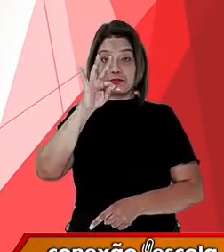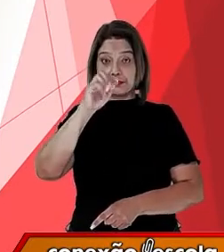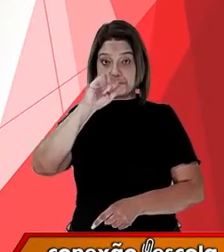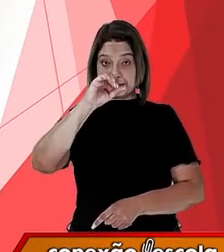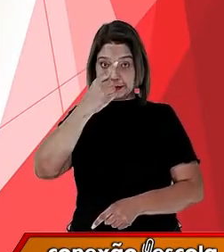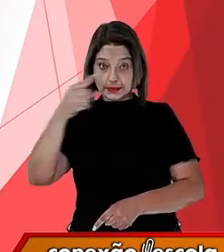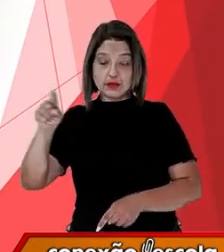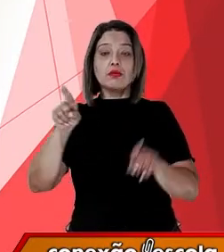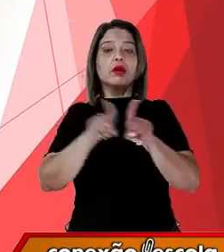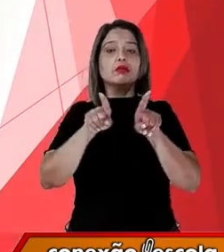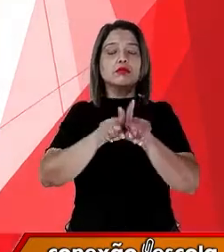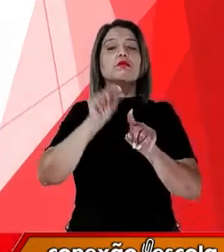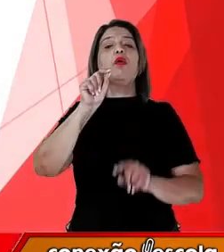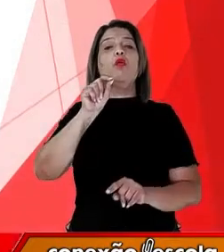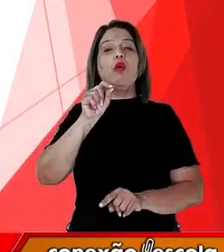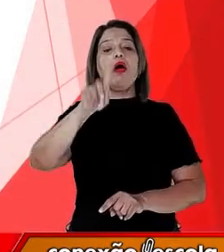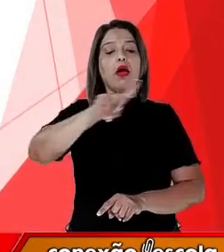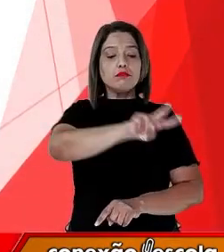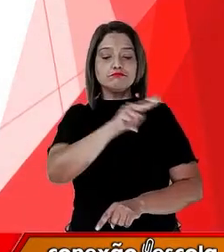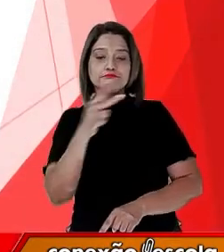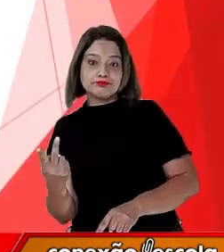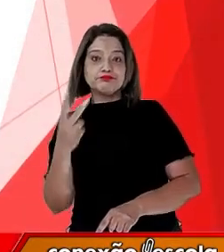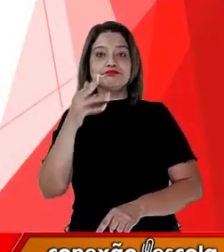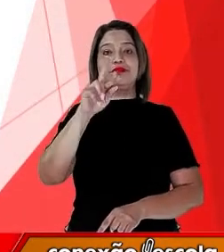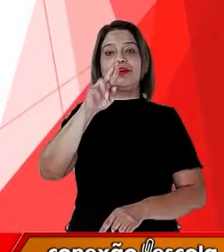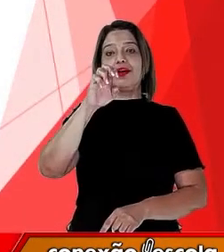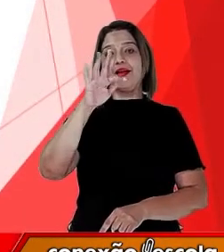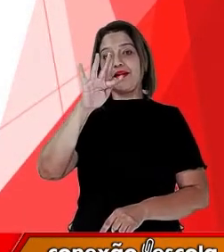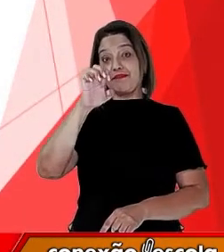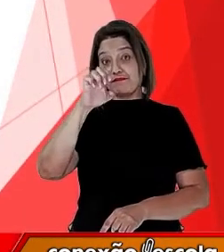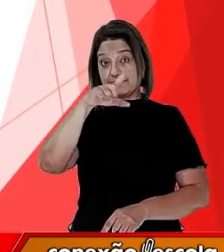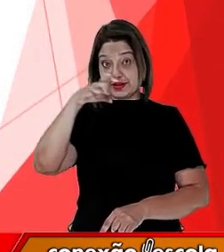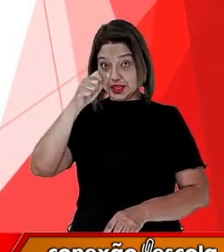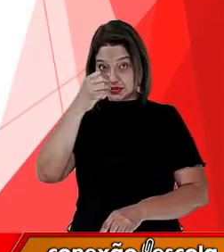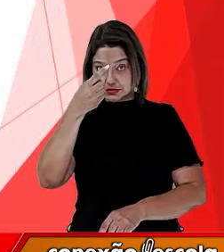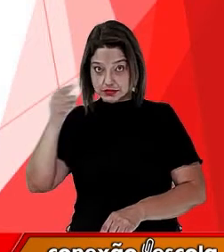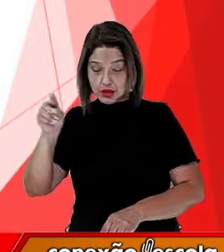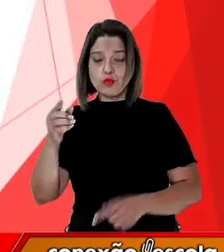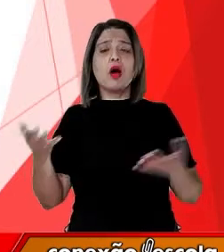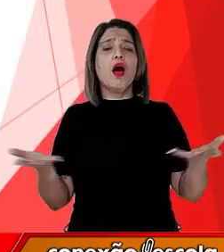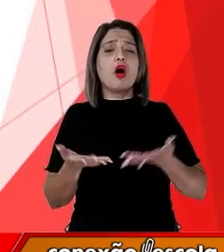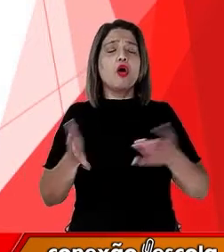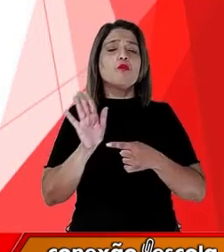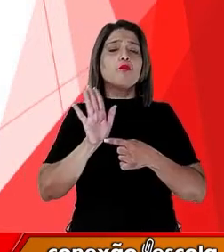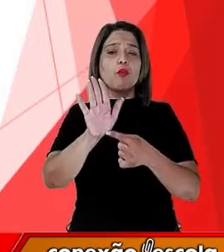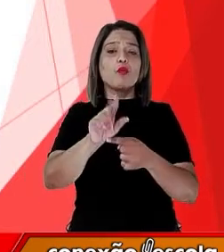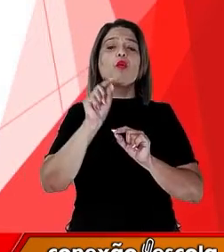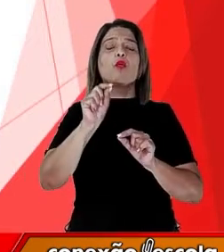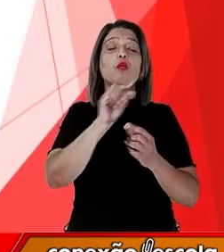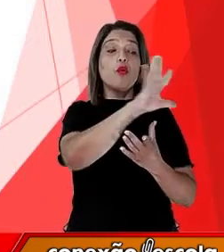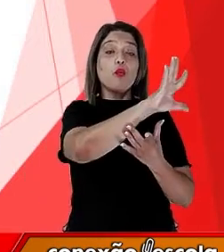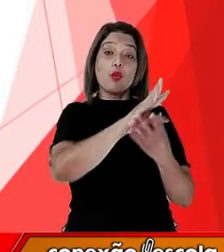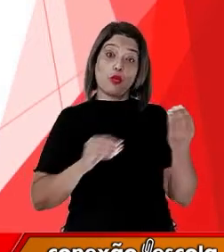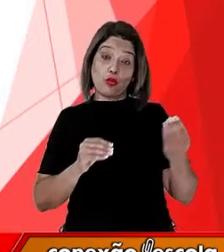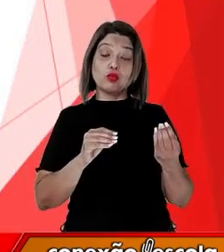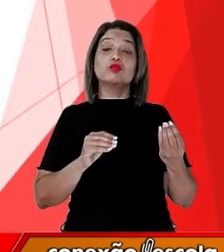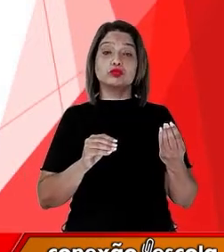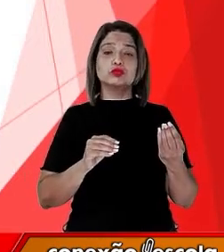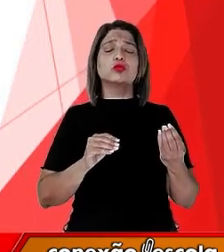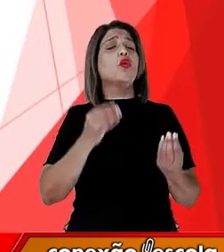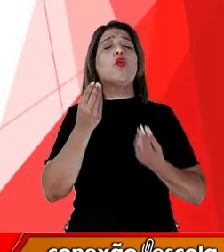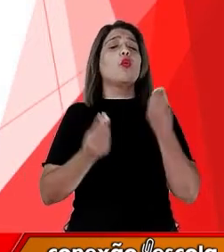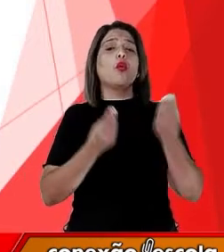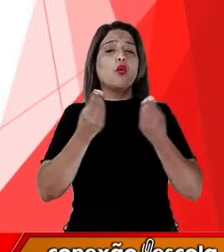A translação. O que seria a translação? Podemos deslocar ou transladar